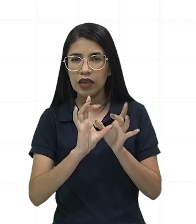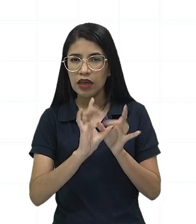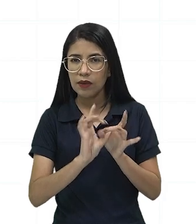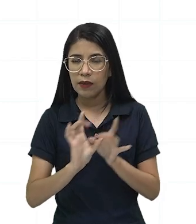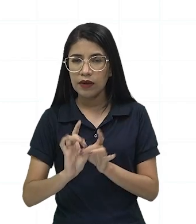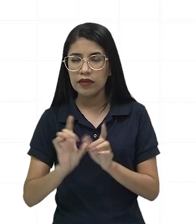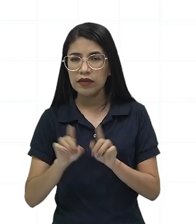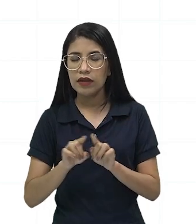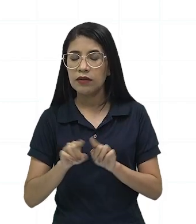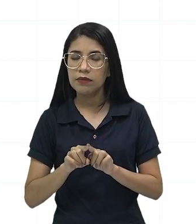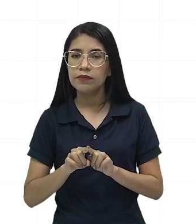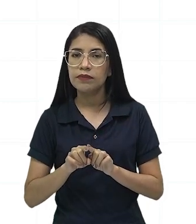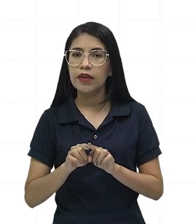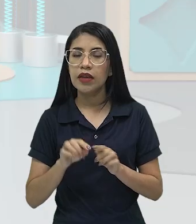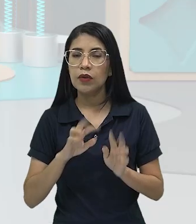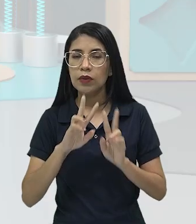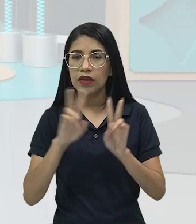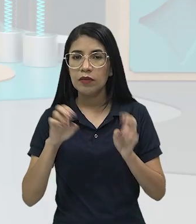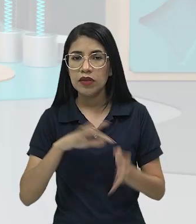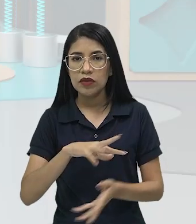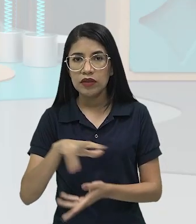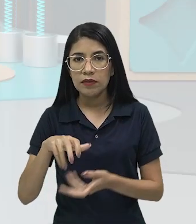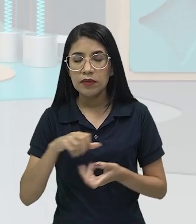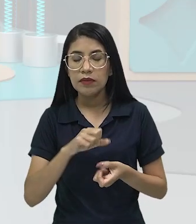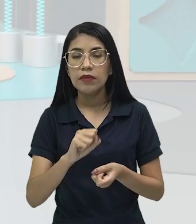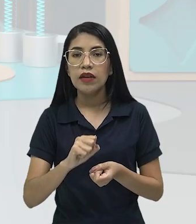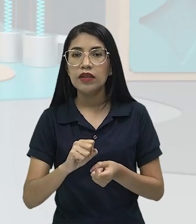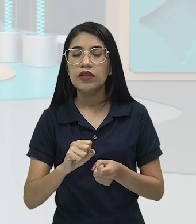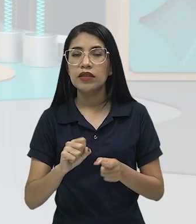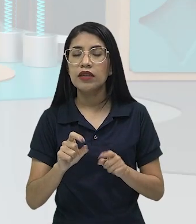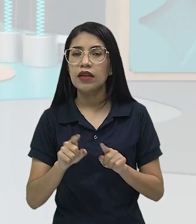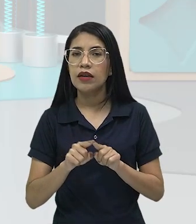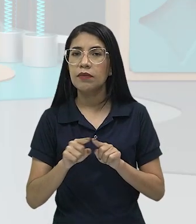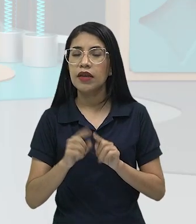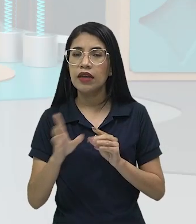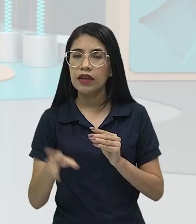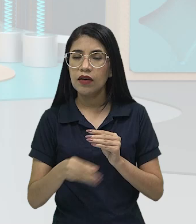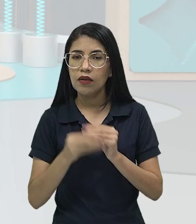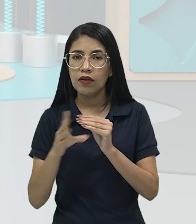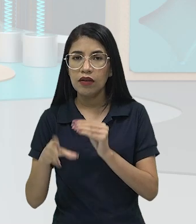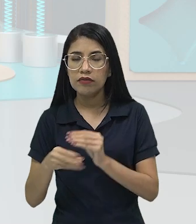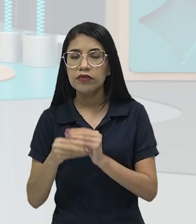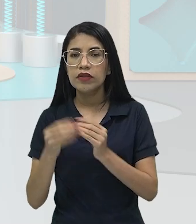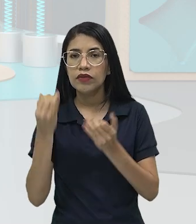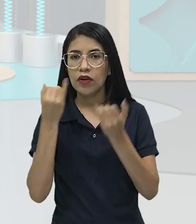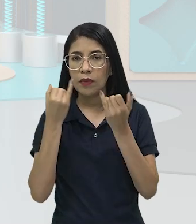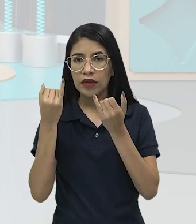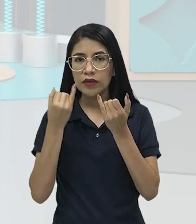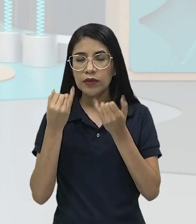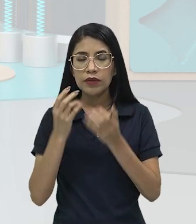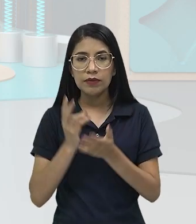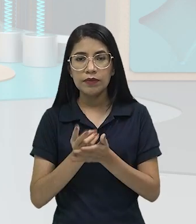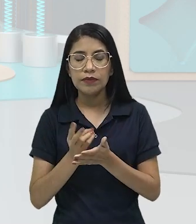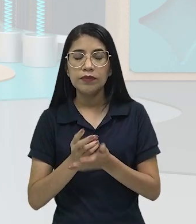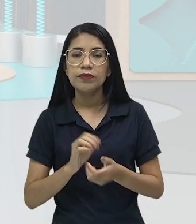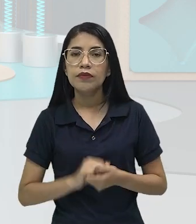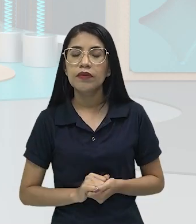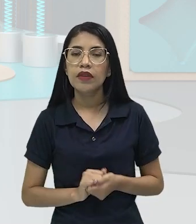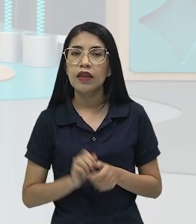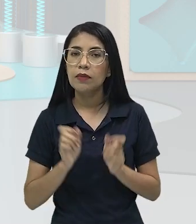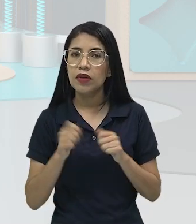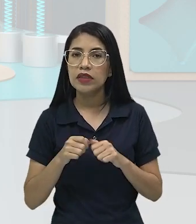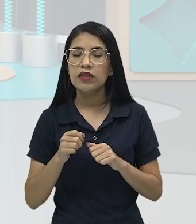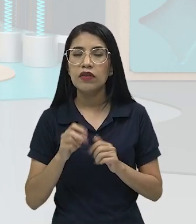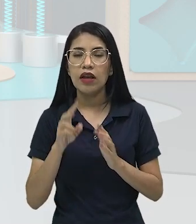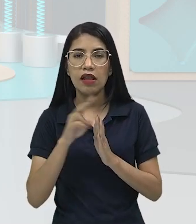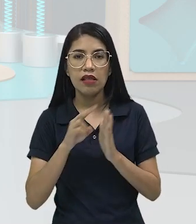sobre sustentabilidade, mas fala sobre sustentabilidade, ainda que curto, acrescentando informações a cada parágrafo, tornando essa